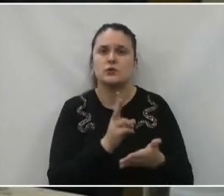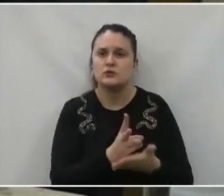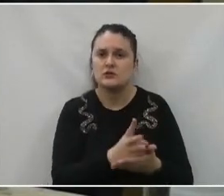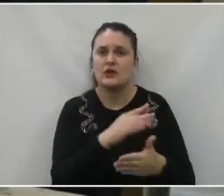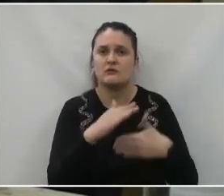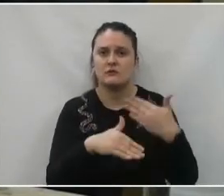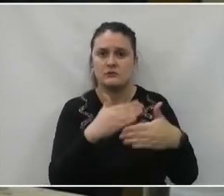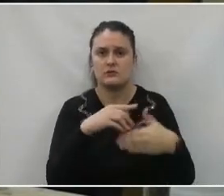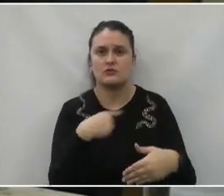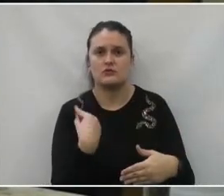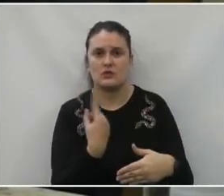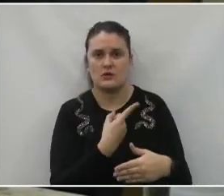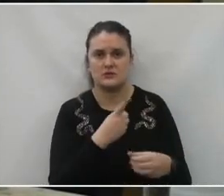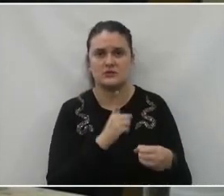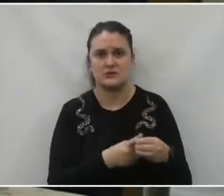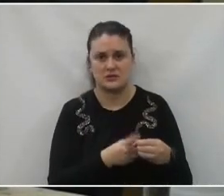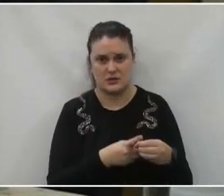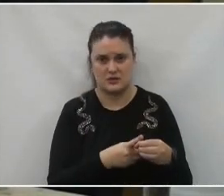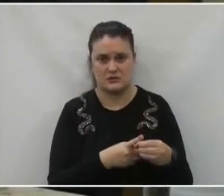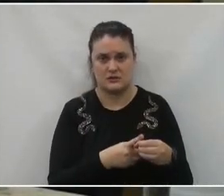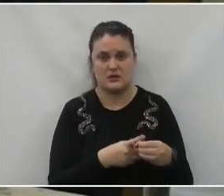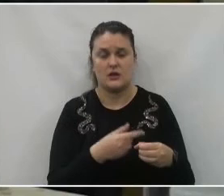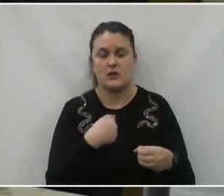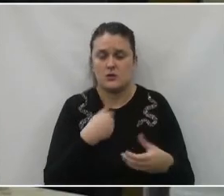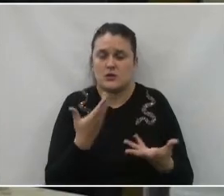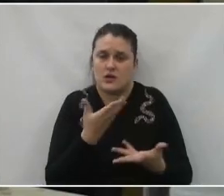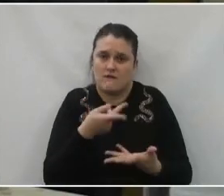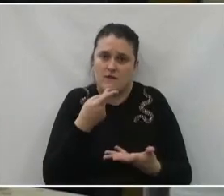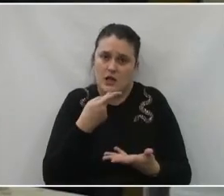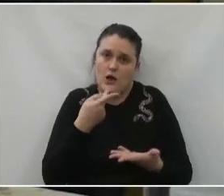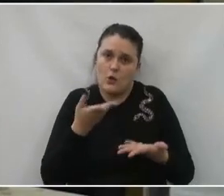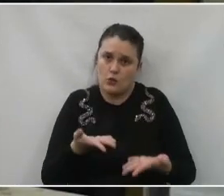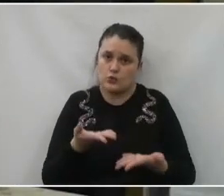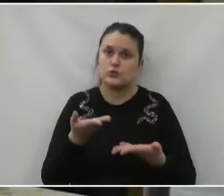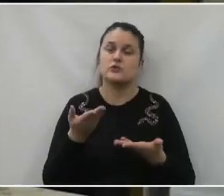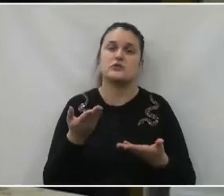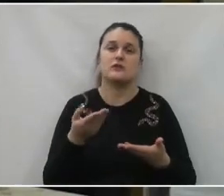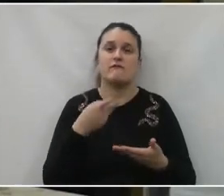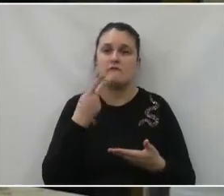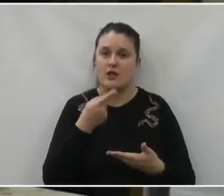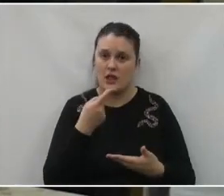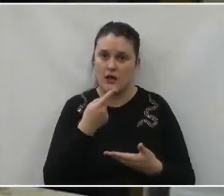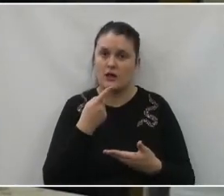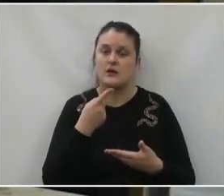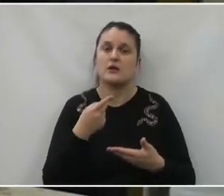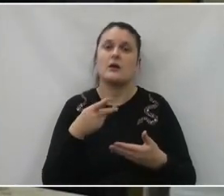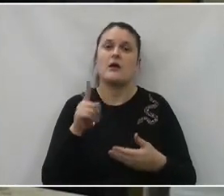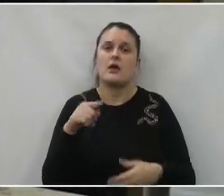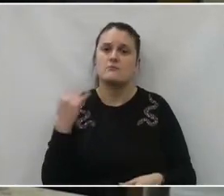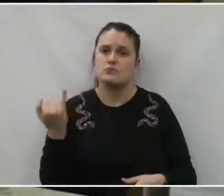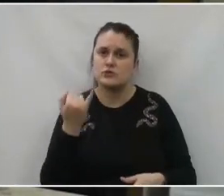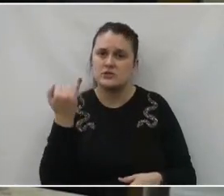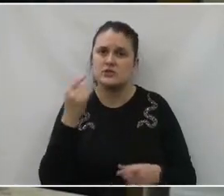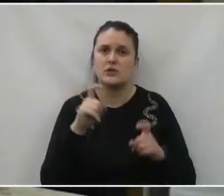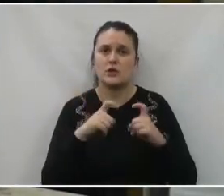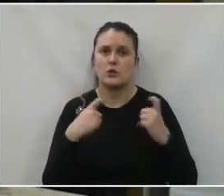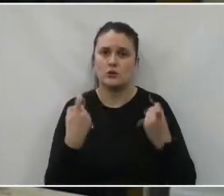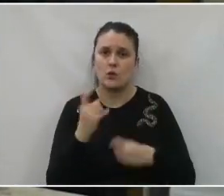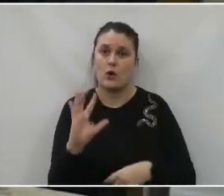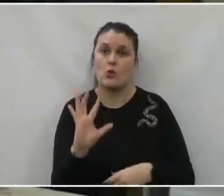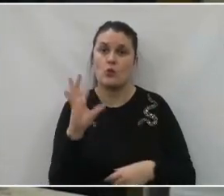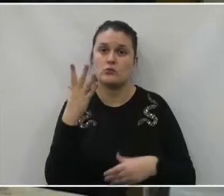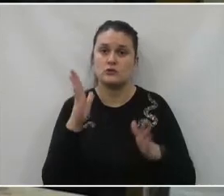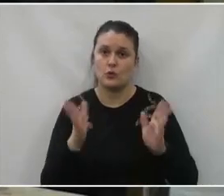desenvolvimento da nossa cidade. Portanto, é esse o relato que eu queria fazer na noite de hoje, ressaltar por essa importante reunião e o